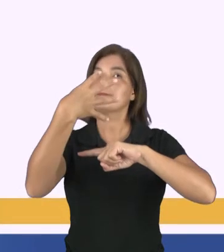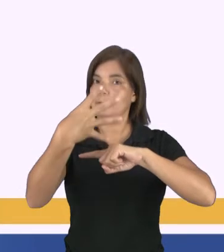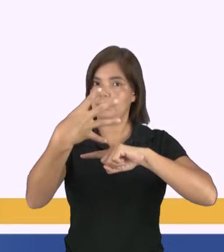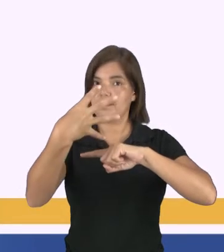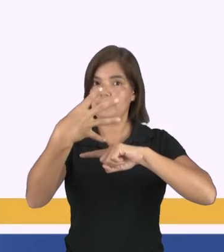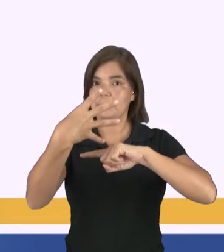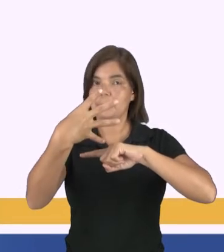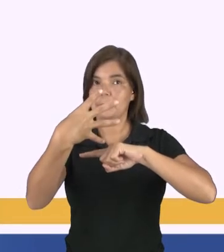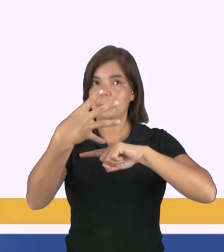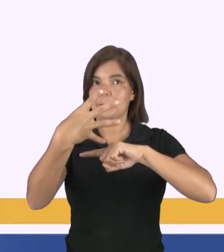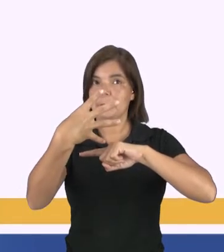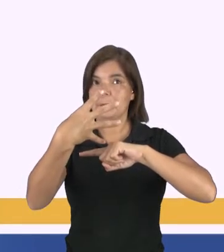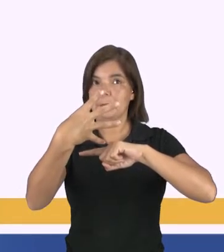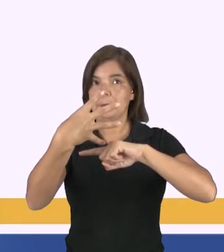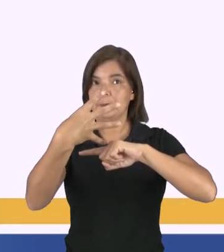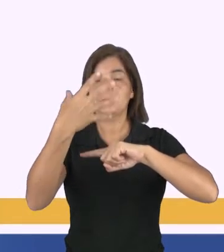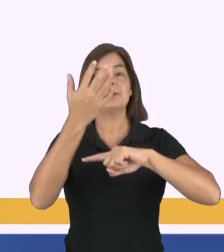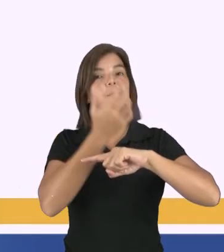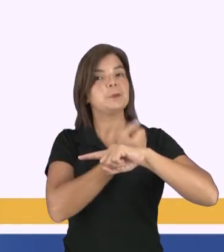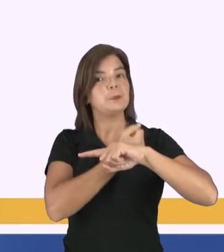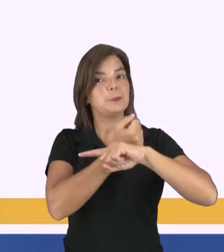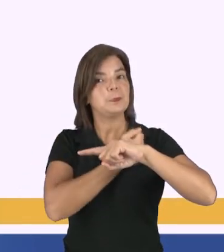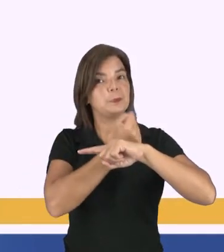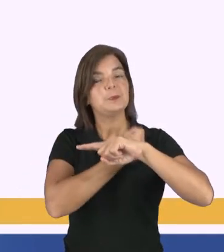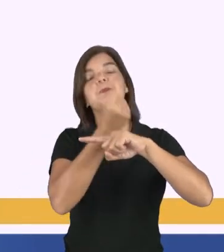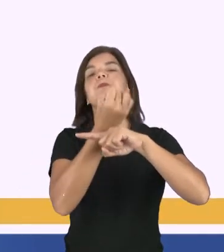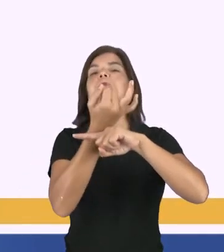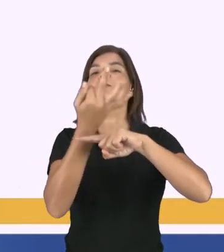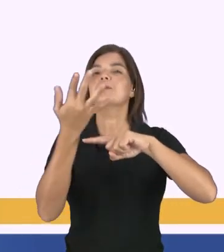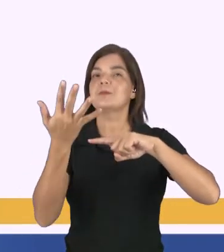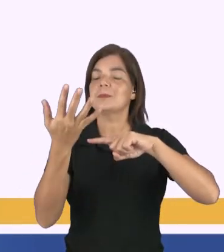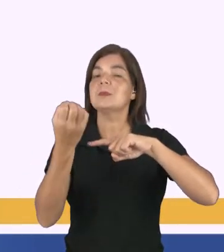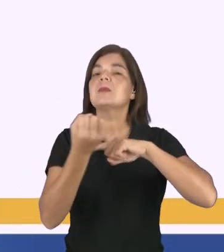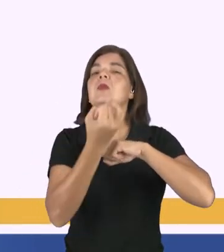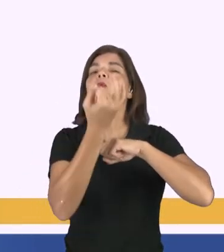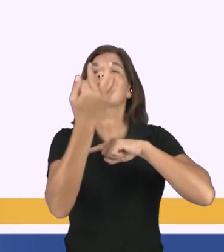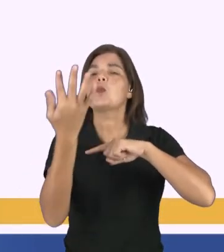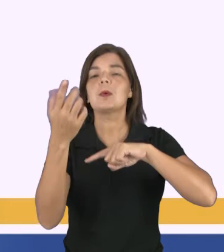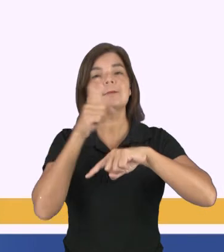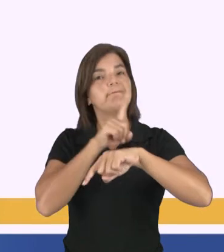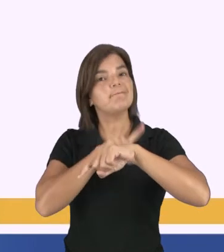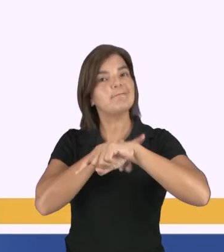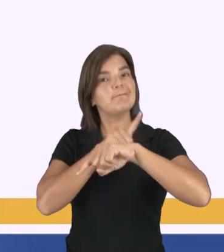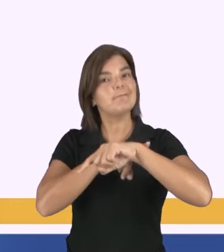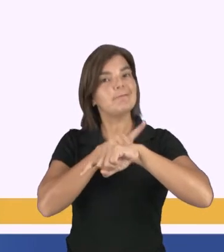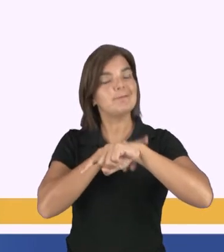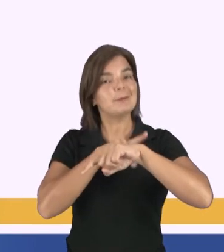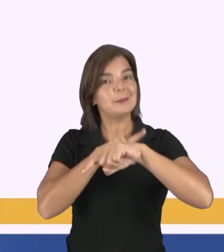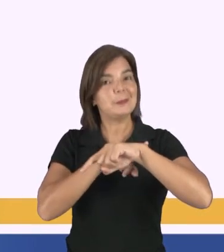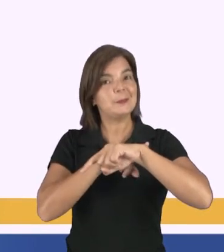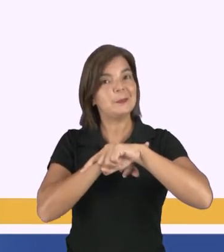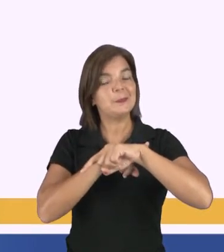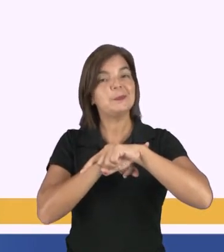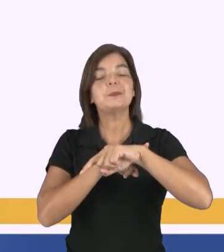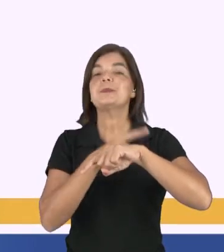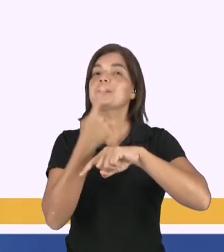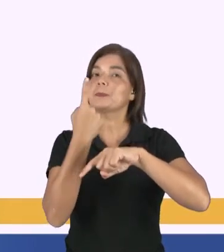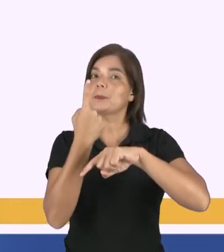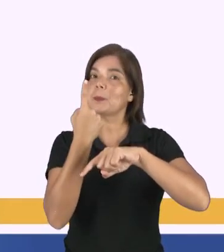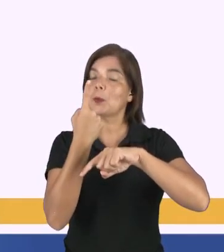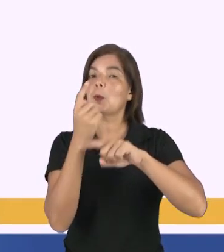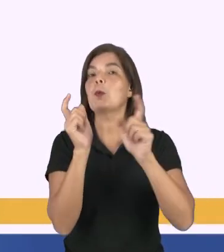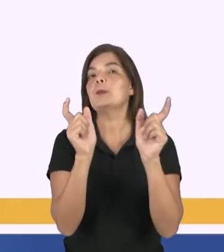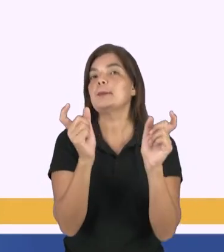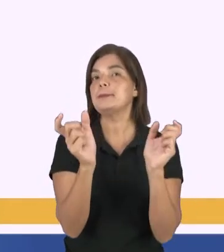quatro esse número de cima vai indicar quantos tempos você vai colocar em um